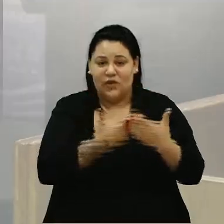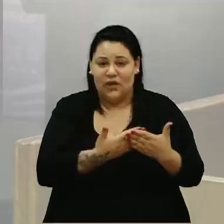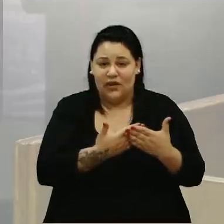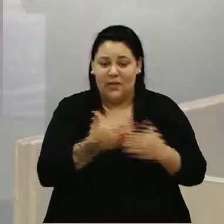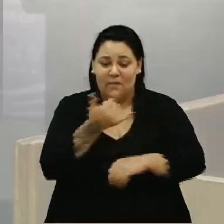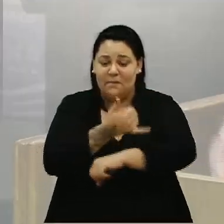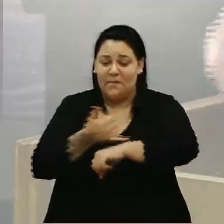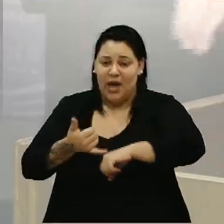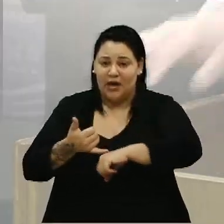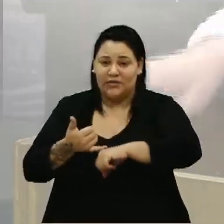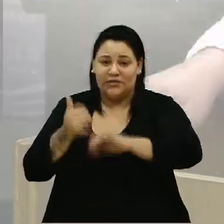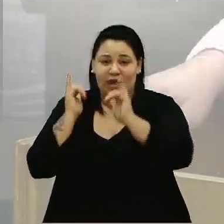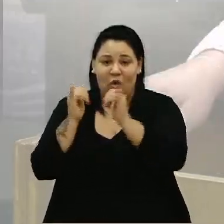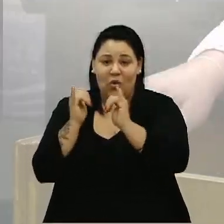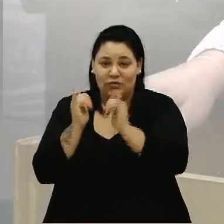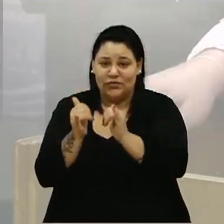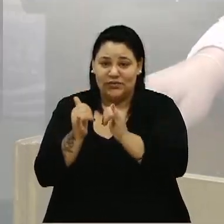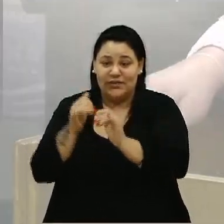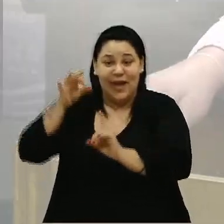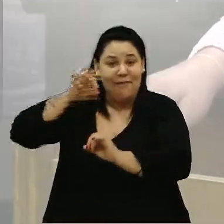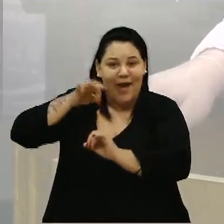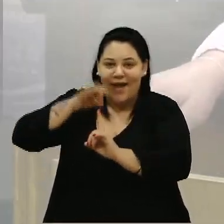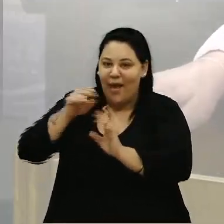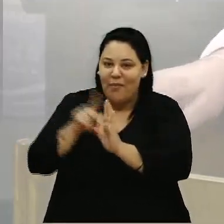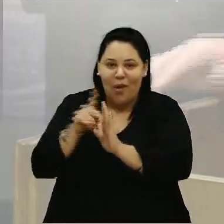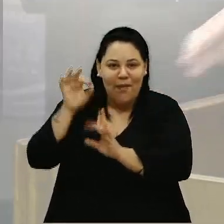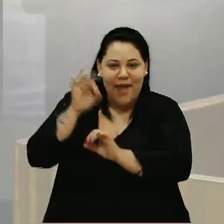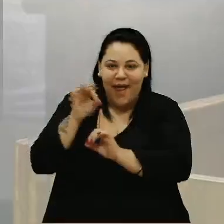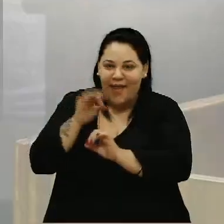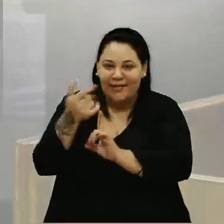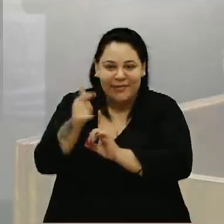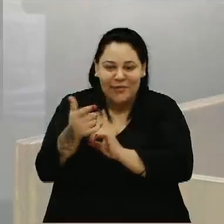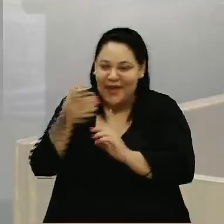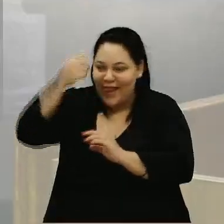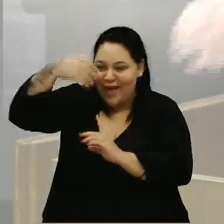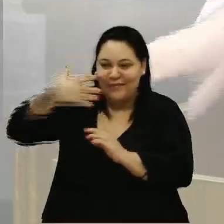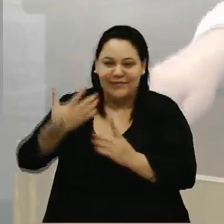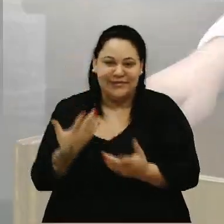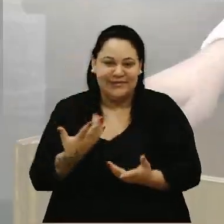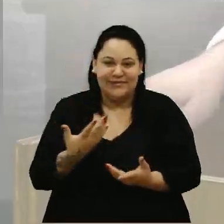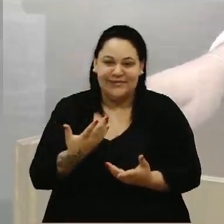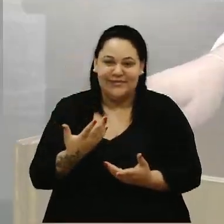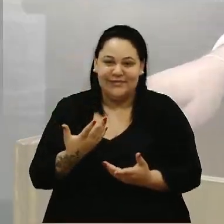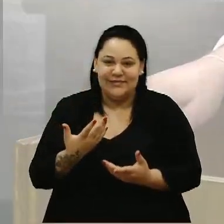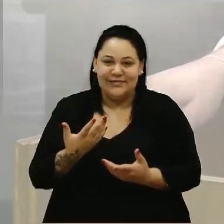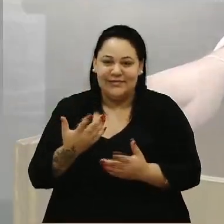do ônibus, não ter 6 luminárias, uma